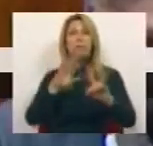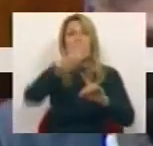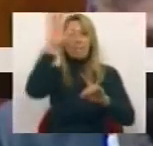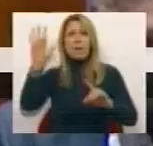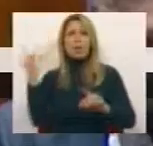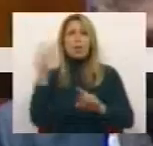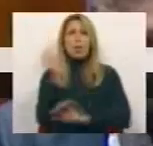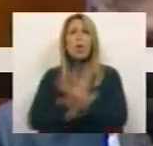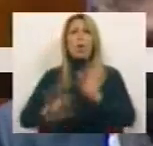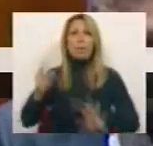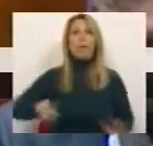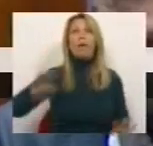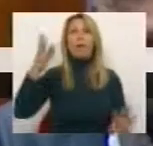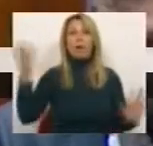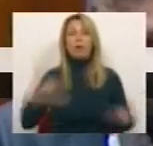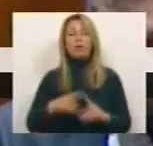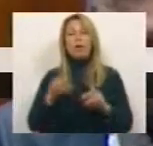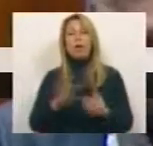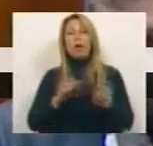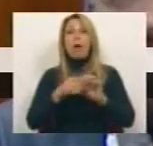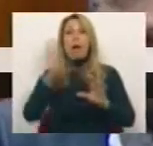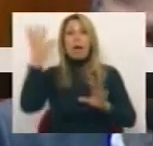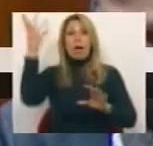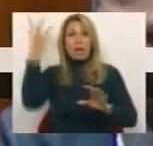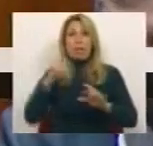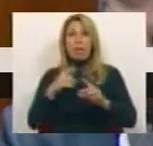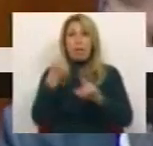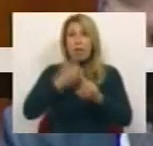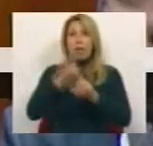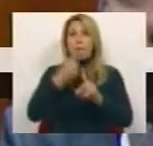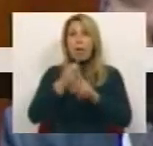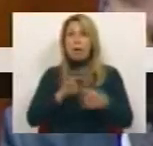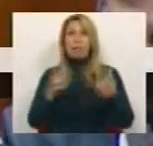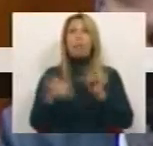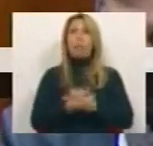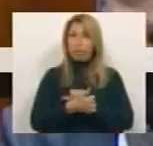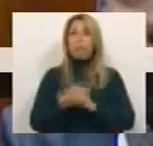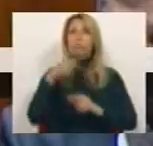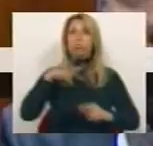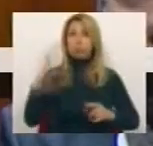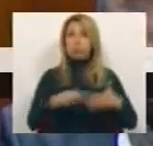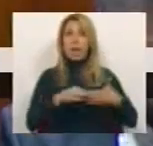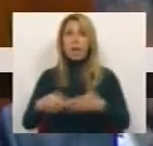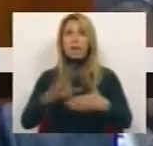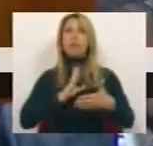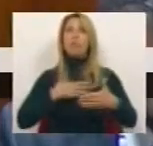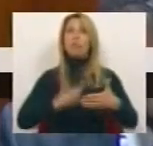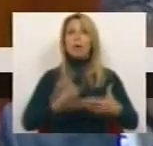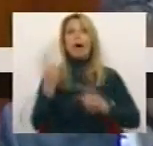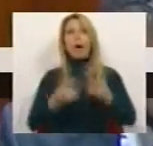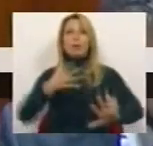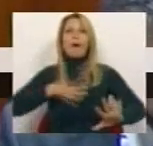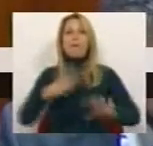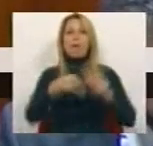desafio global de combate às alterações climáticas, do qual Portugal indesmentivelmente está na liderança mundial. Uns quiseram ir além da